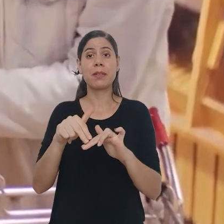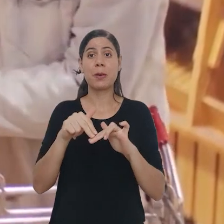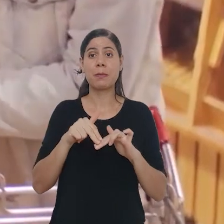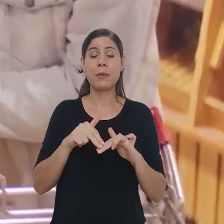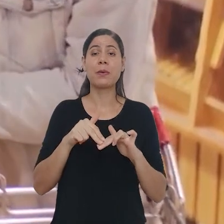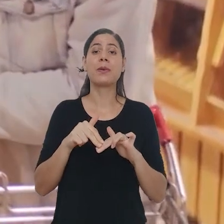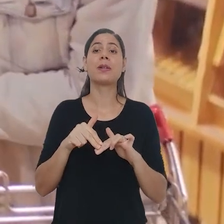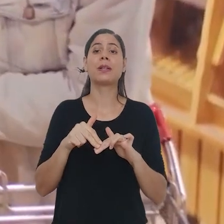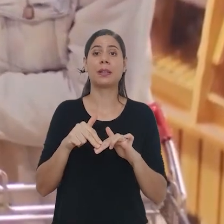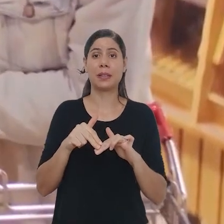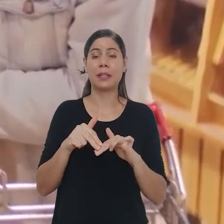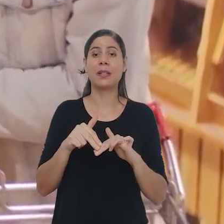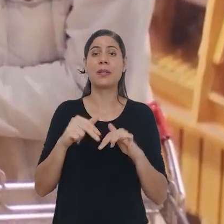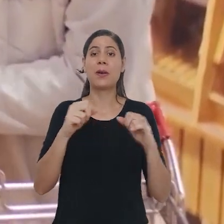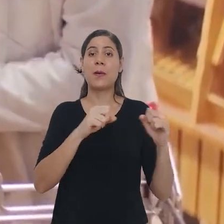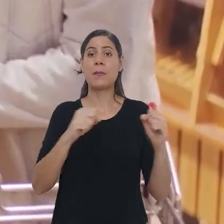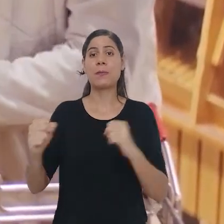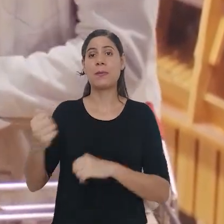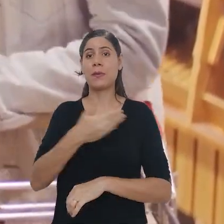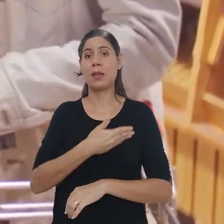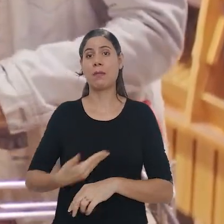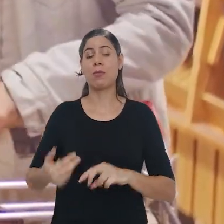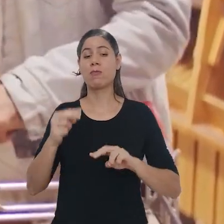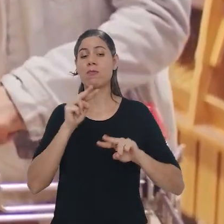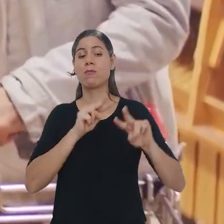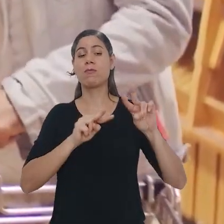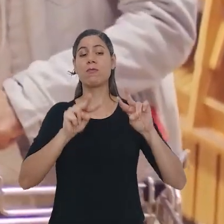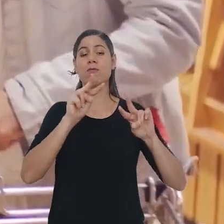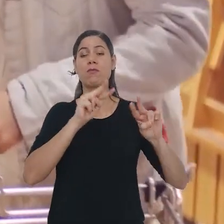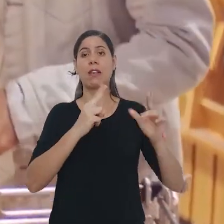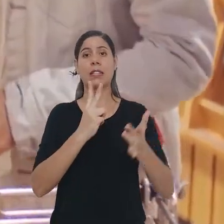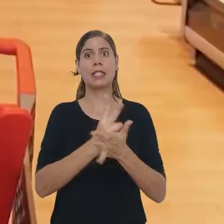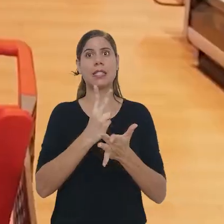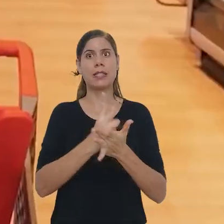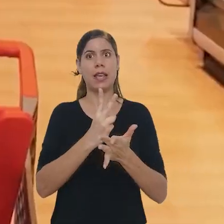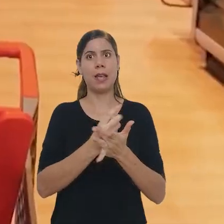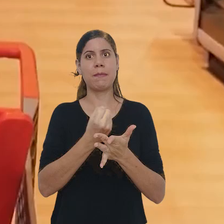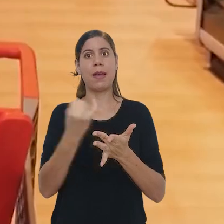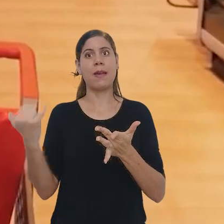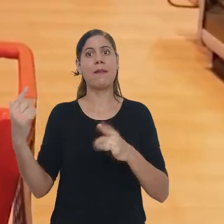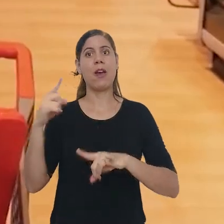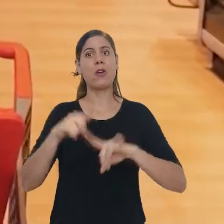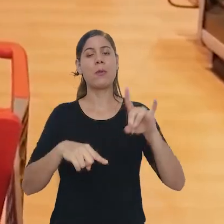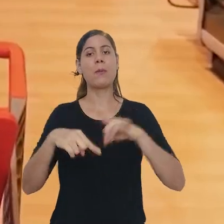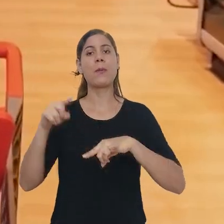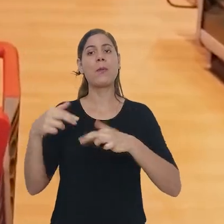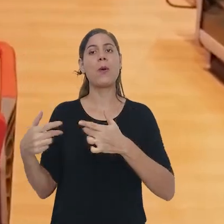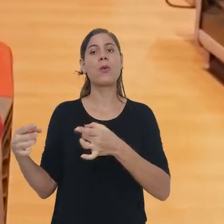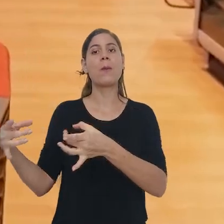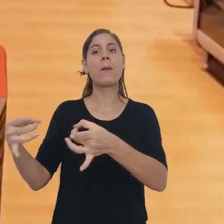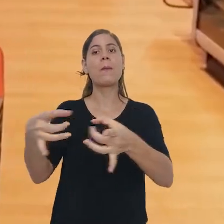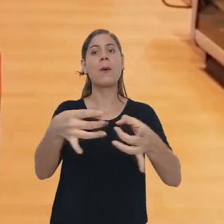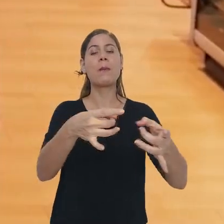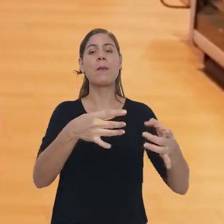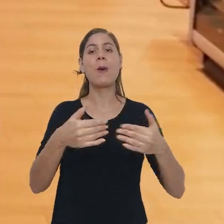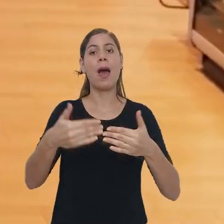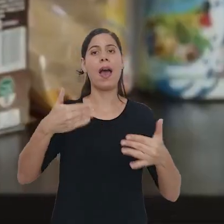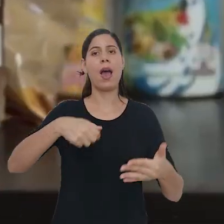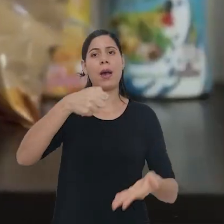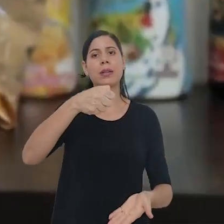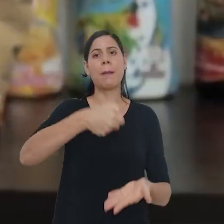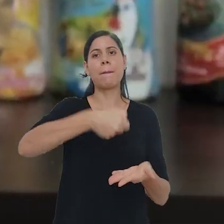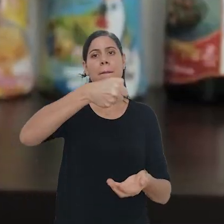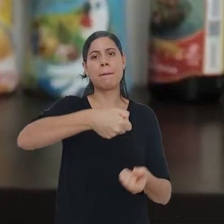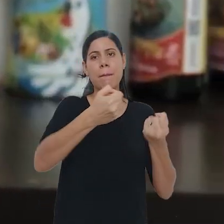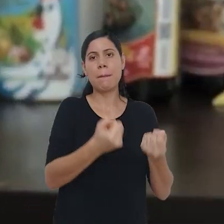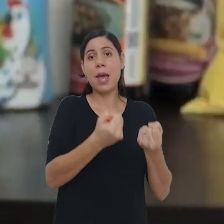a realidade. Por isso, o poder público exerce fiscalização constante em vários produtos comercializados,